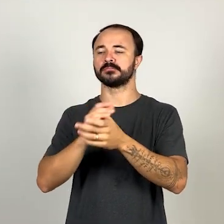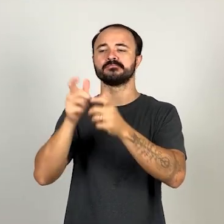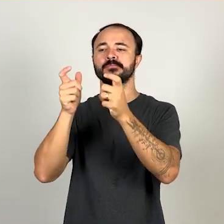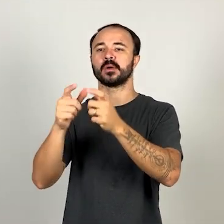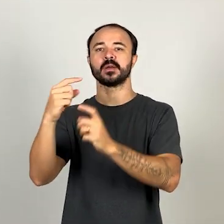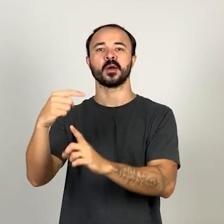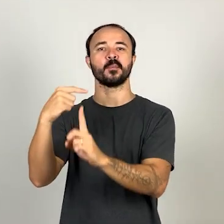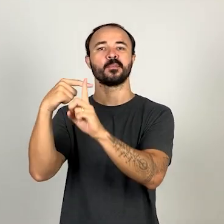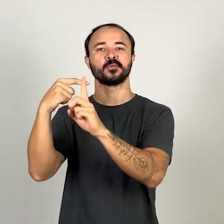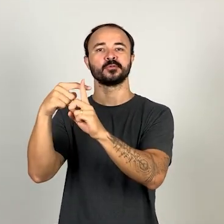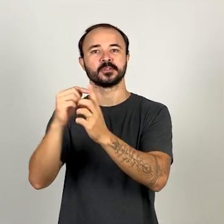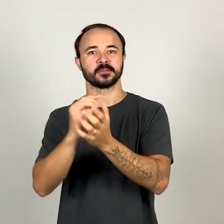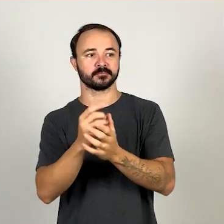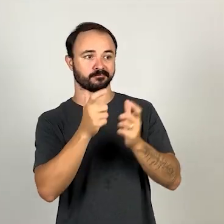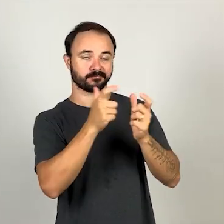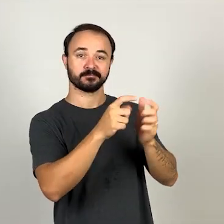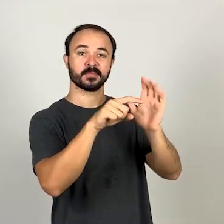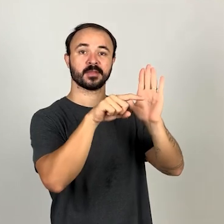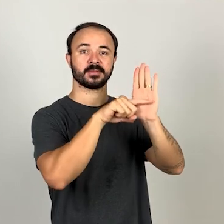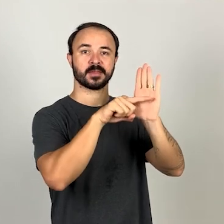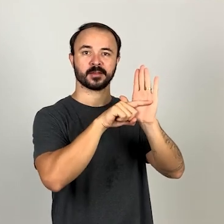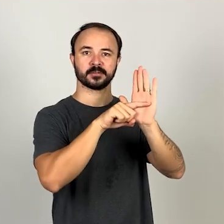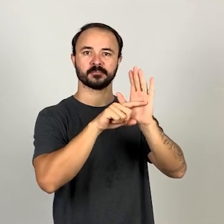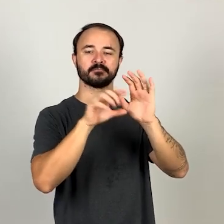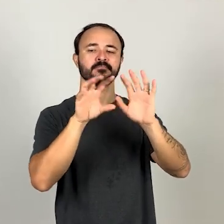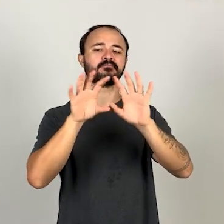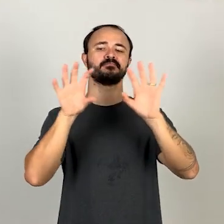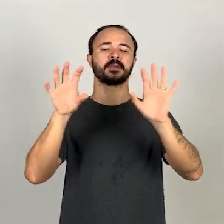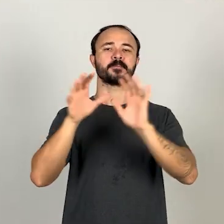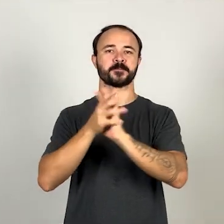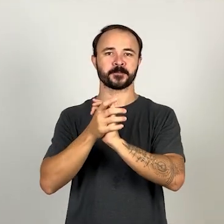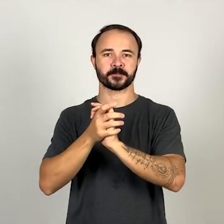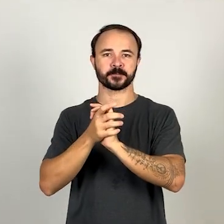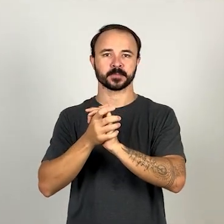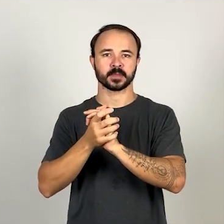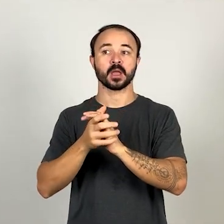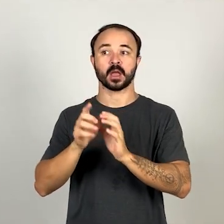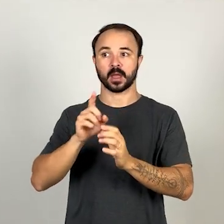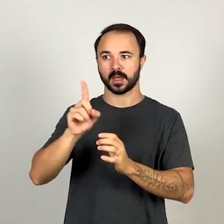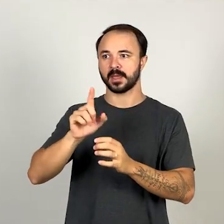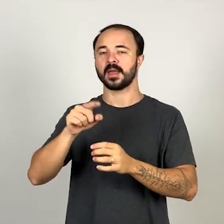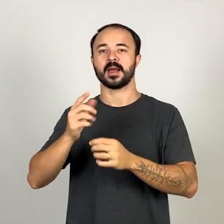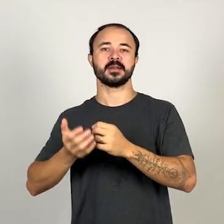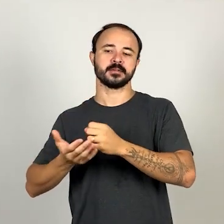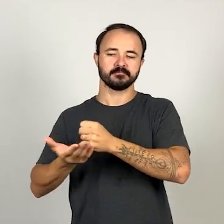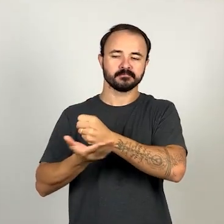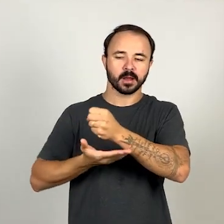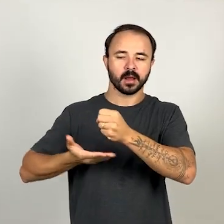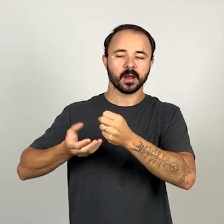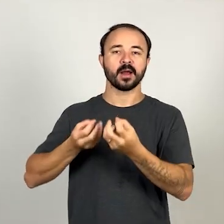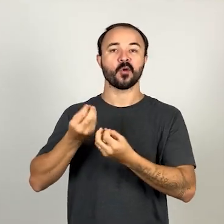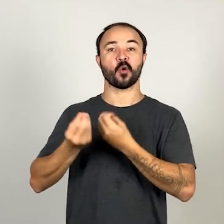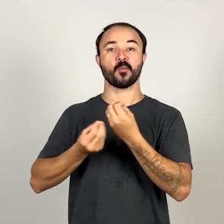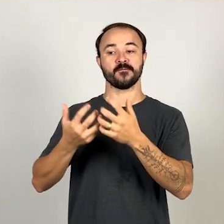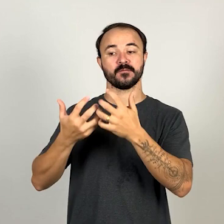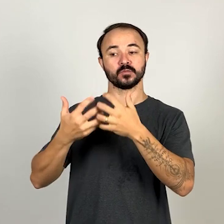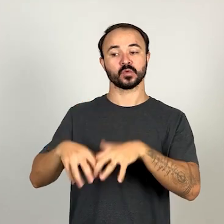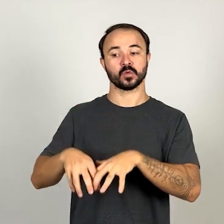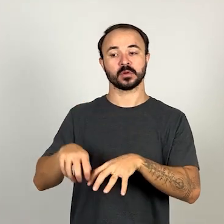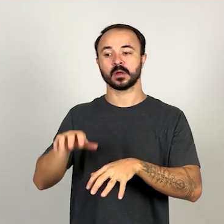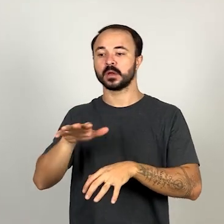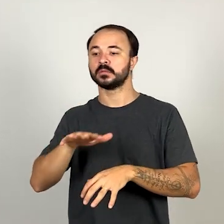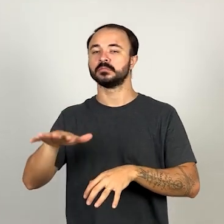círculos com cargas positiva, alguns círculos com carga negativa. Basicamente, isso é a base do funcionamento